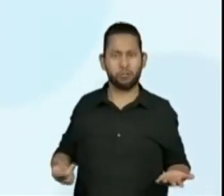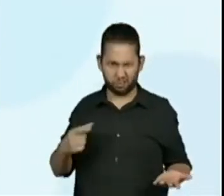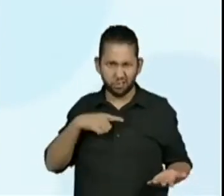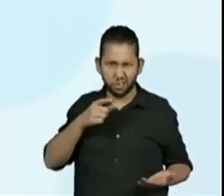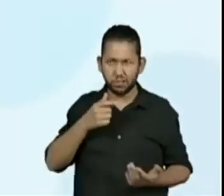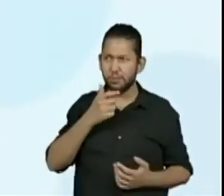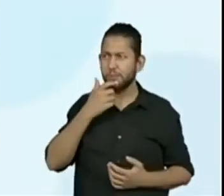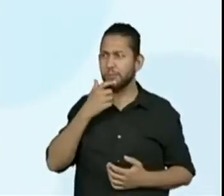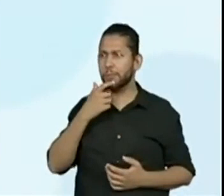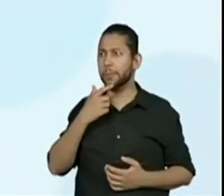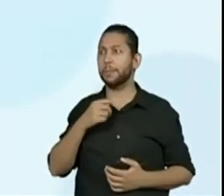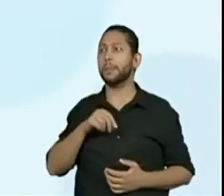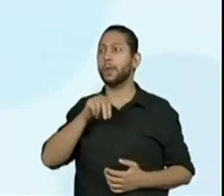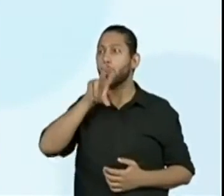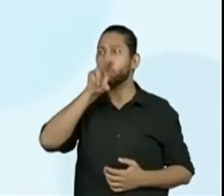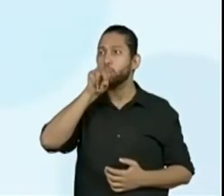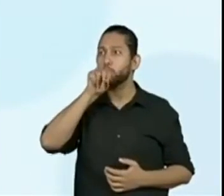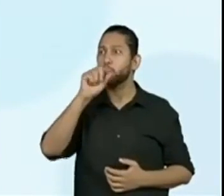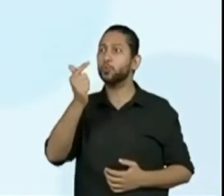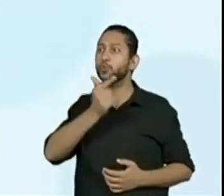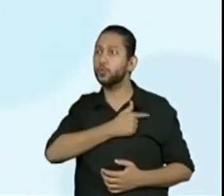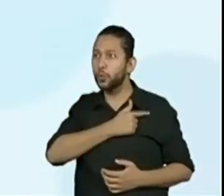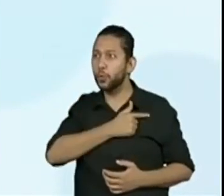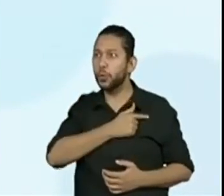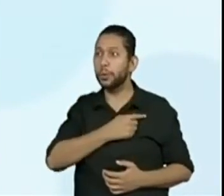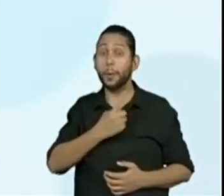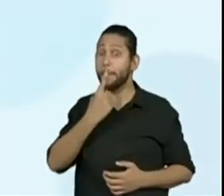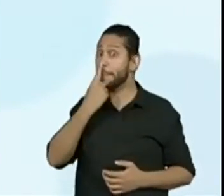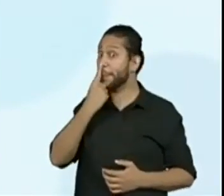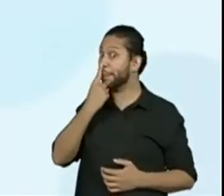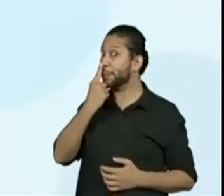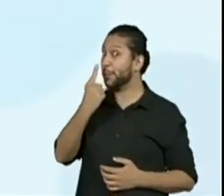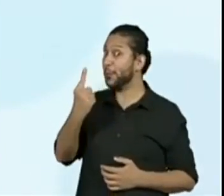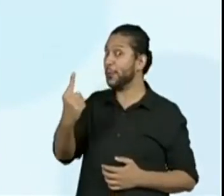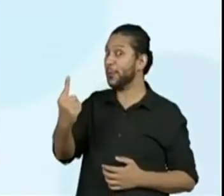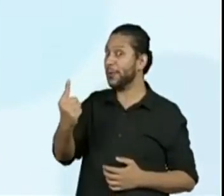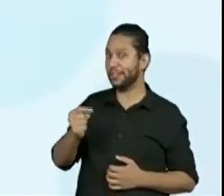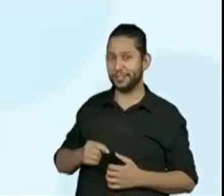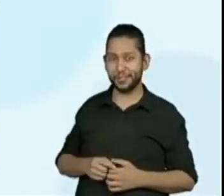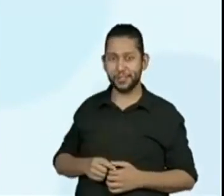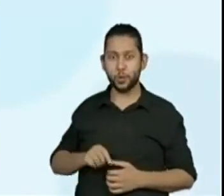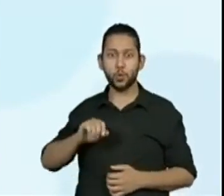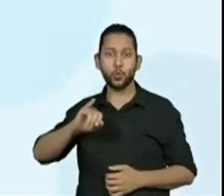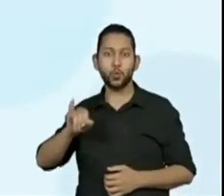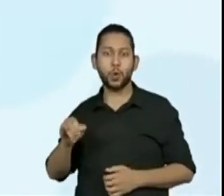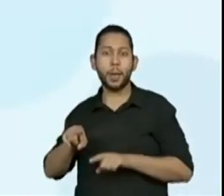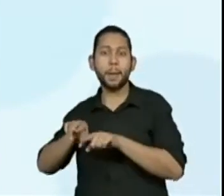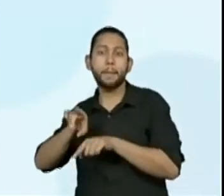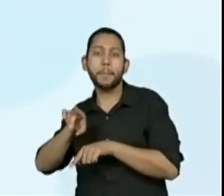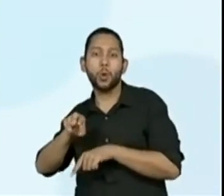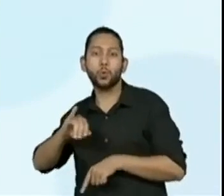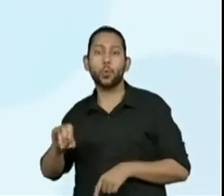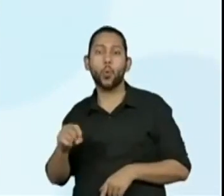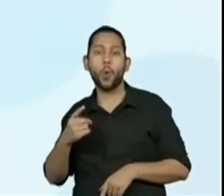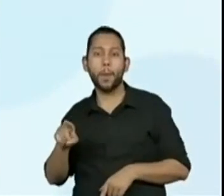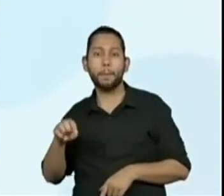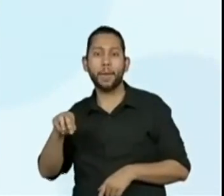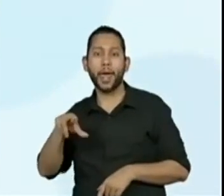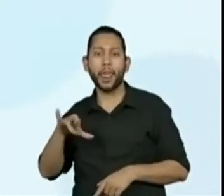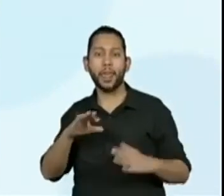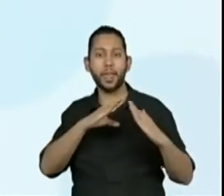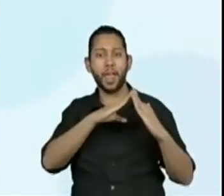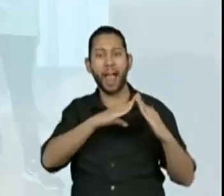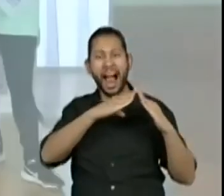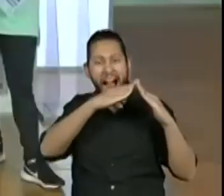Aí estão mandando, ó, Patinho Feio, Pinóquio, João e Maria, A Cigarra e a